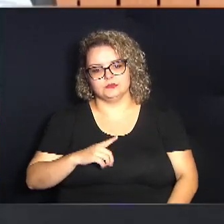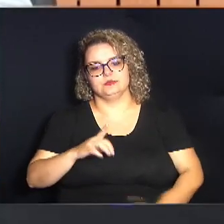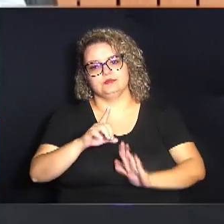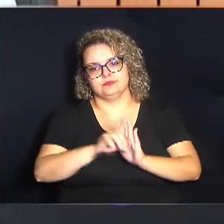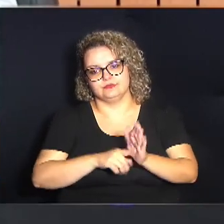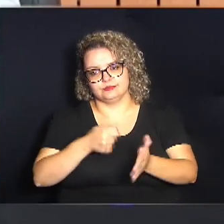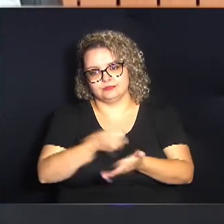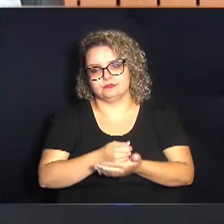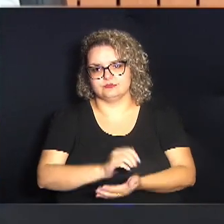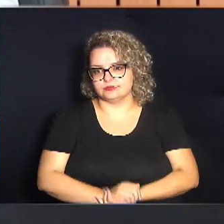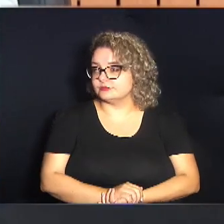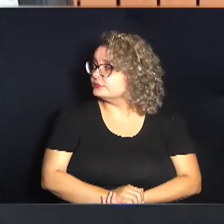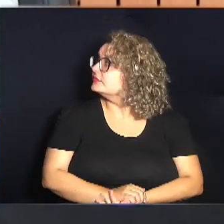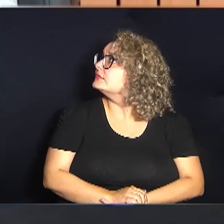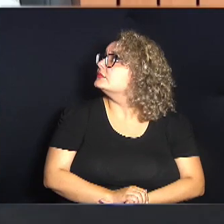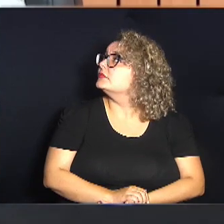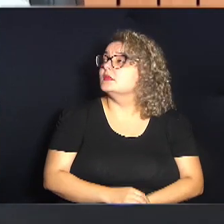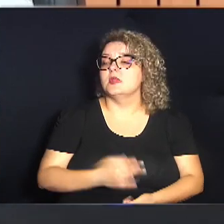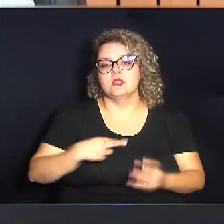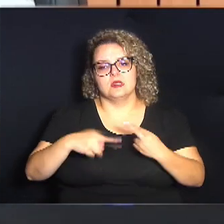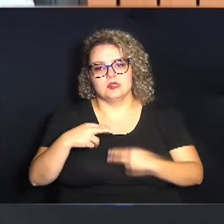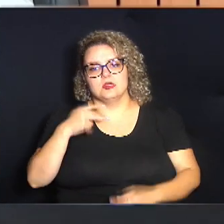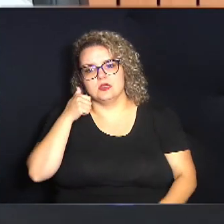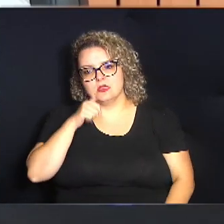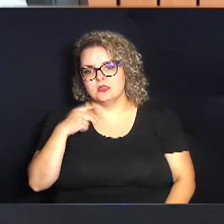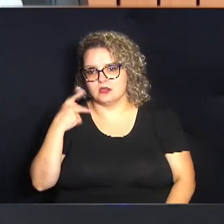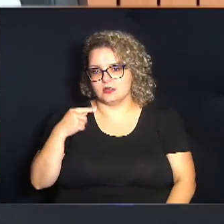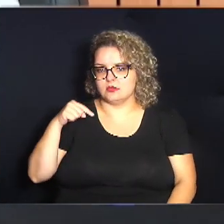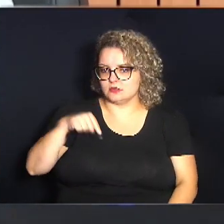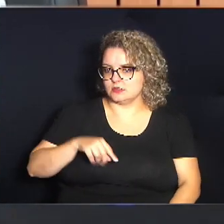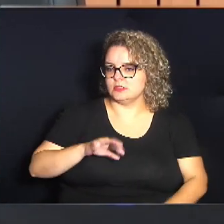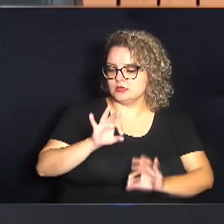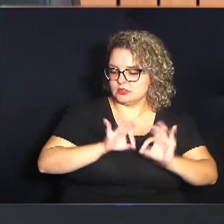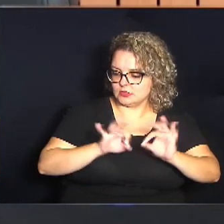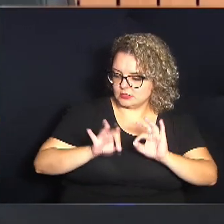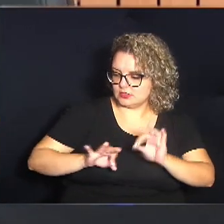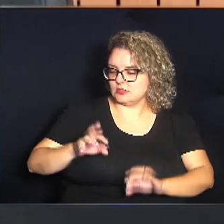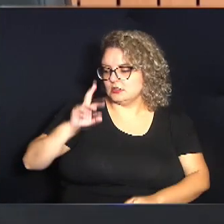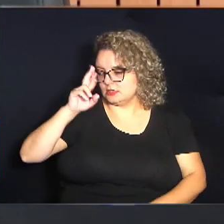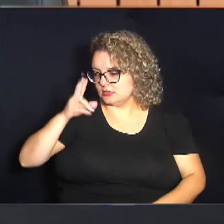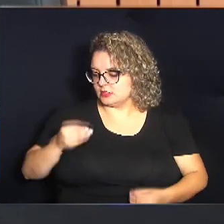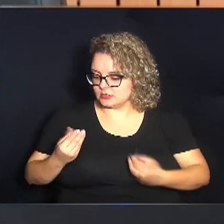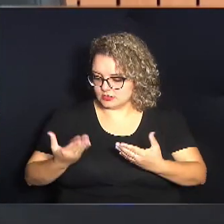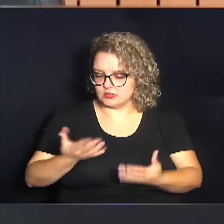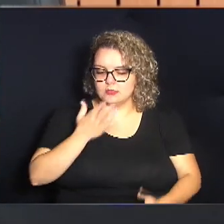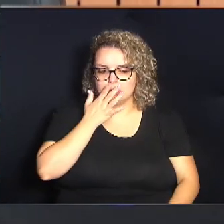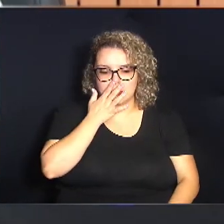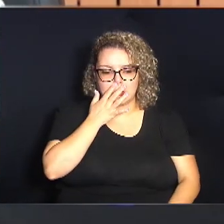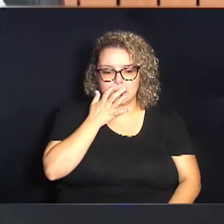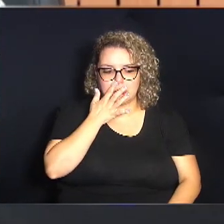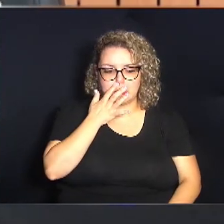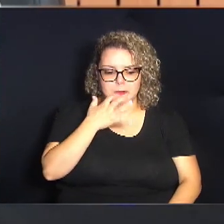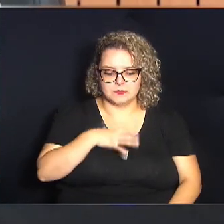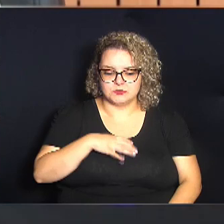né? Em relação, vereadora, a este projeto que Vossa Excelência traz, de forma oportuna,